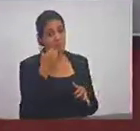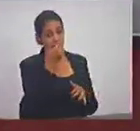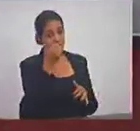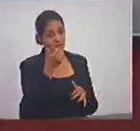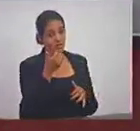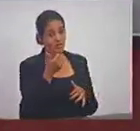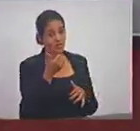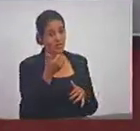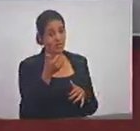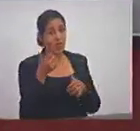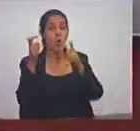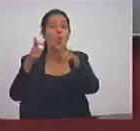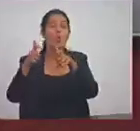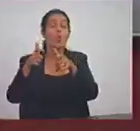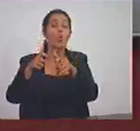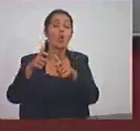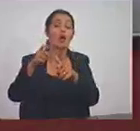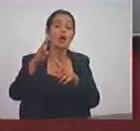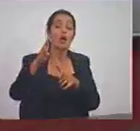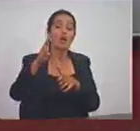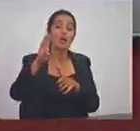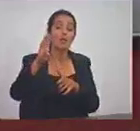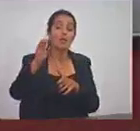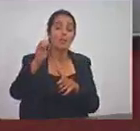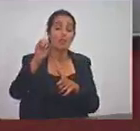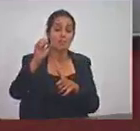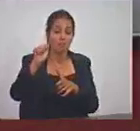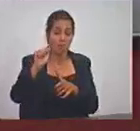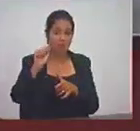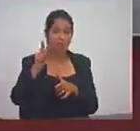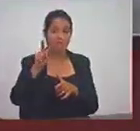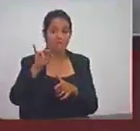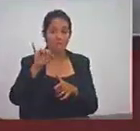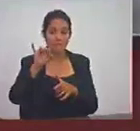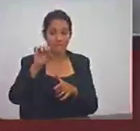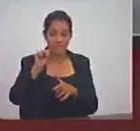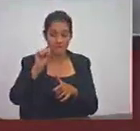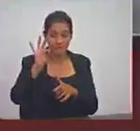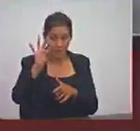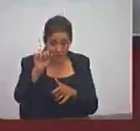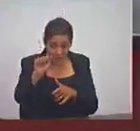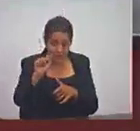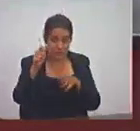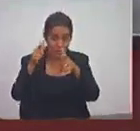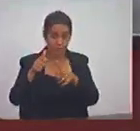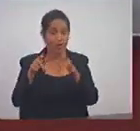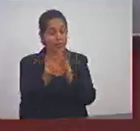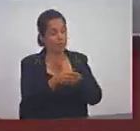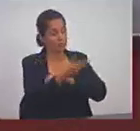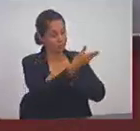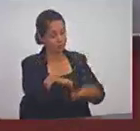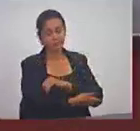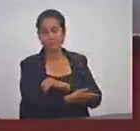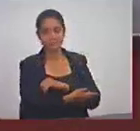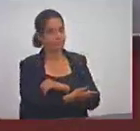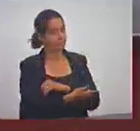Parque Boa Vista está com razão de reclamar, porque é uma via com pouco tempo de obra, tá? Não